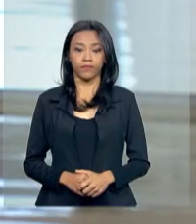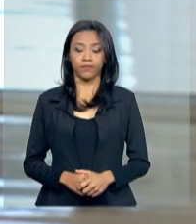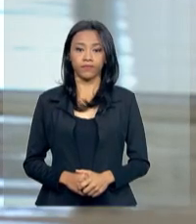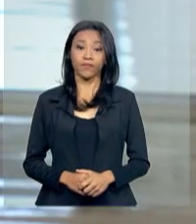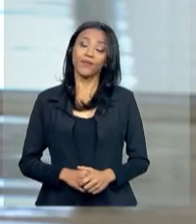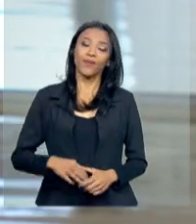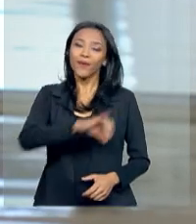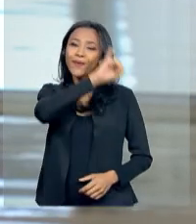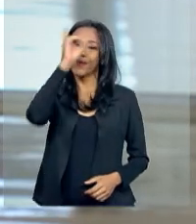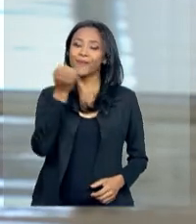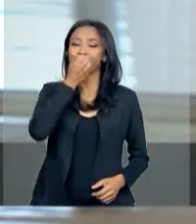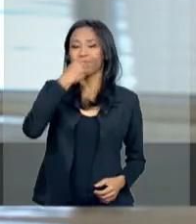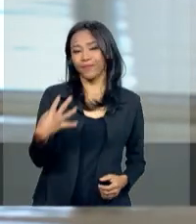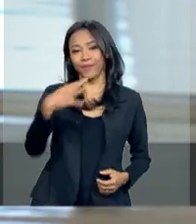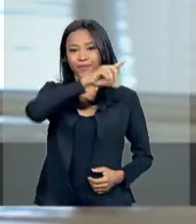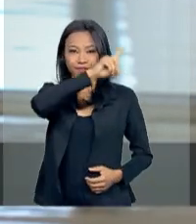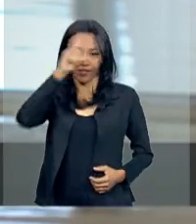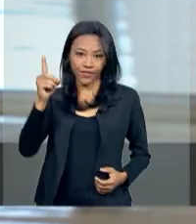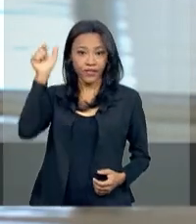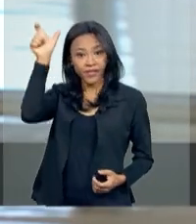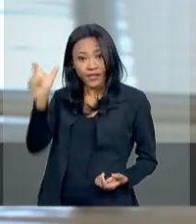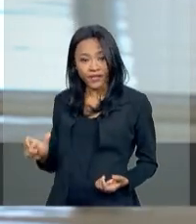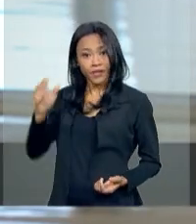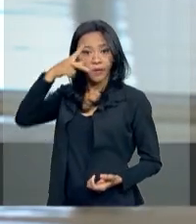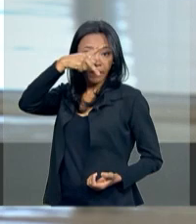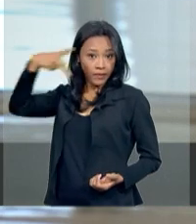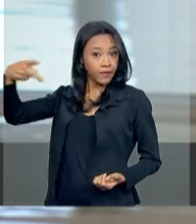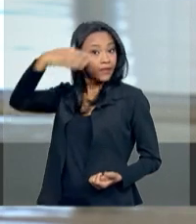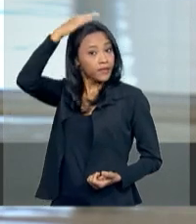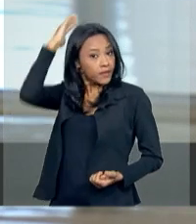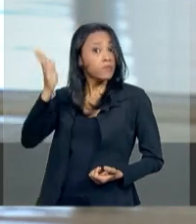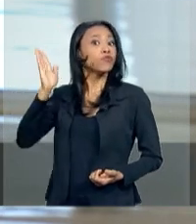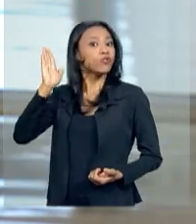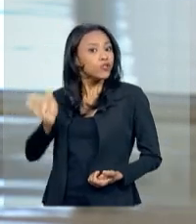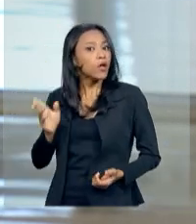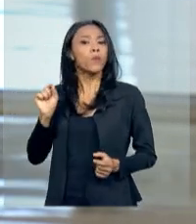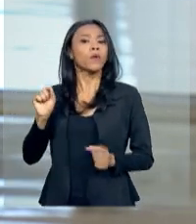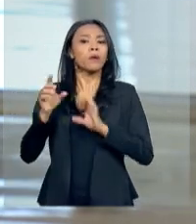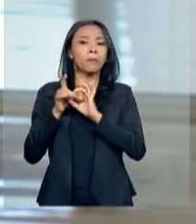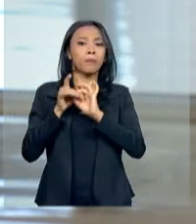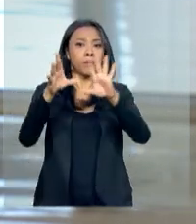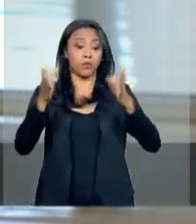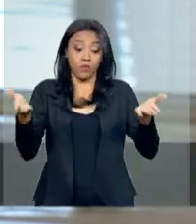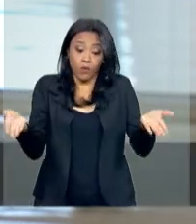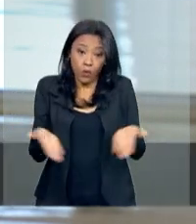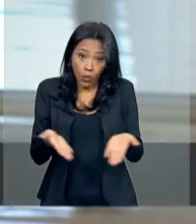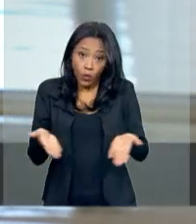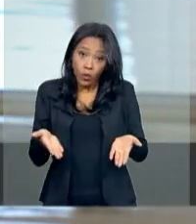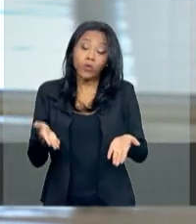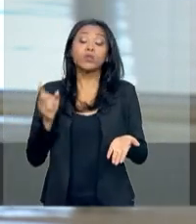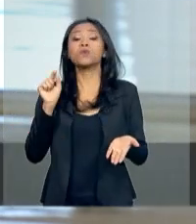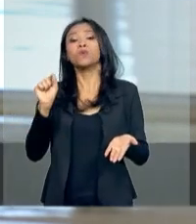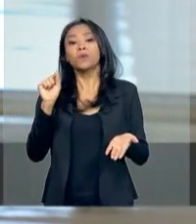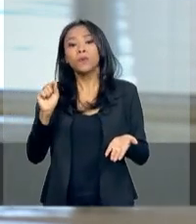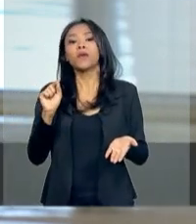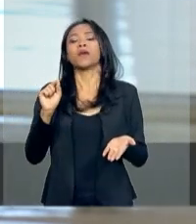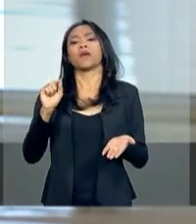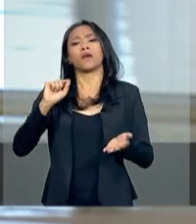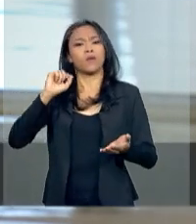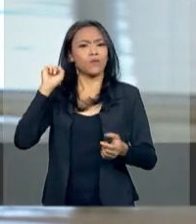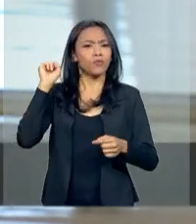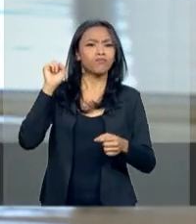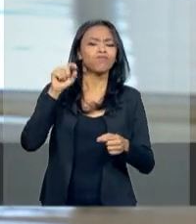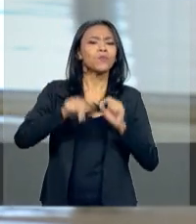olá bom dia o presidente michel temer autorizou a partir de hoje o emprego da garantia